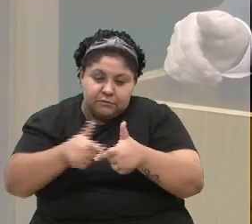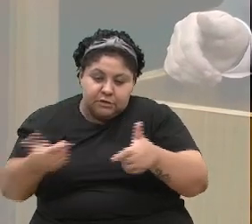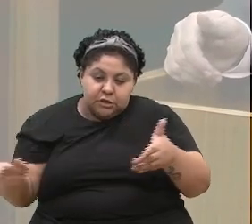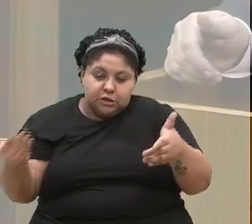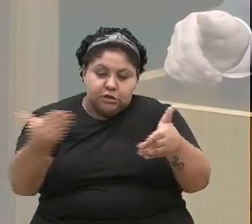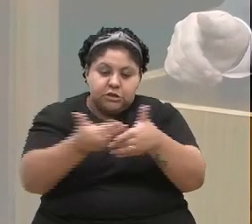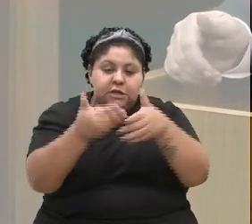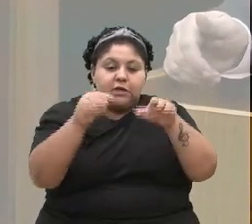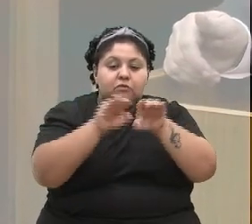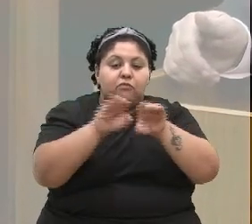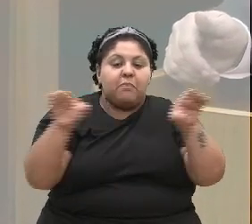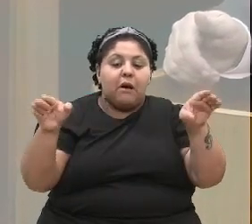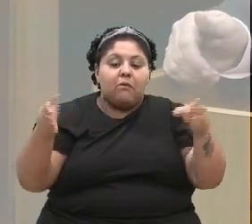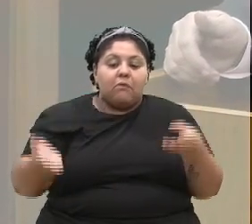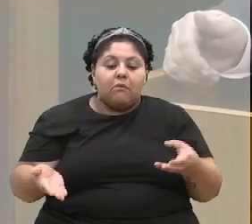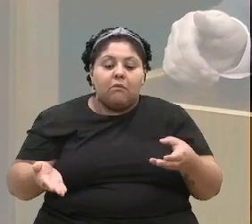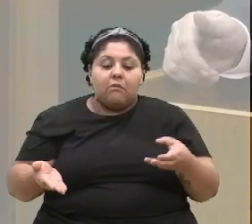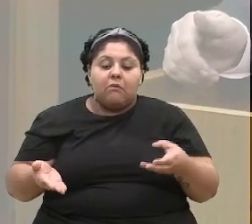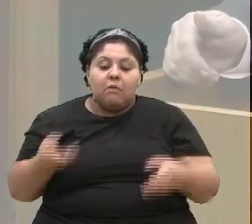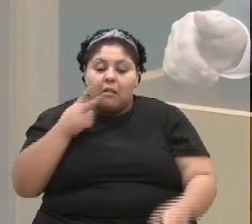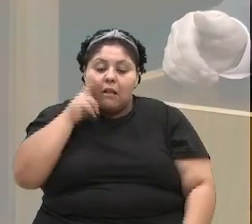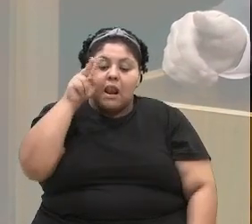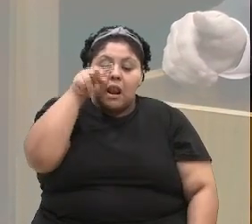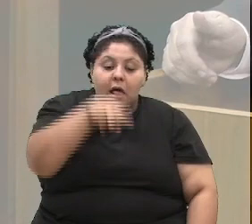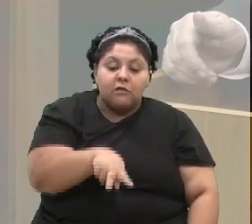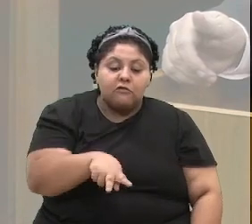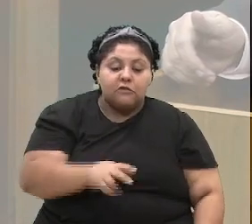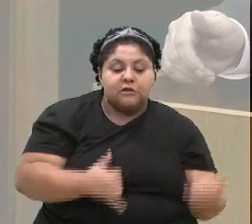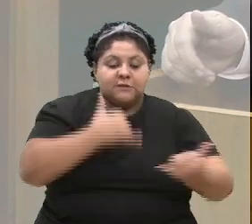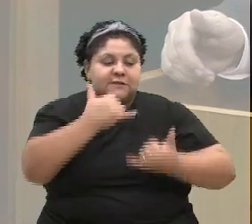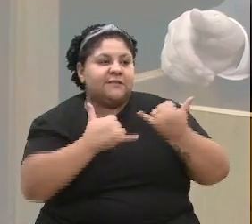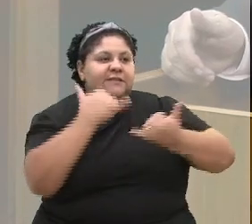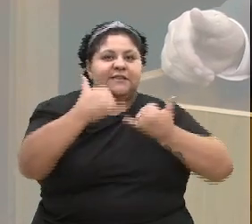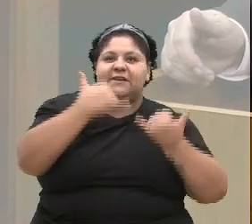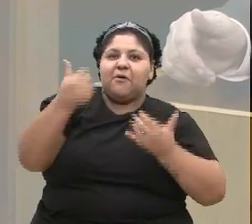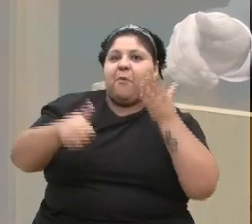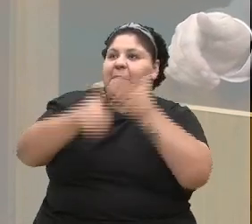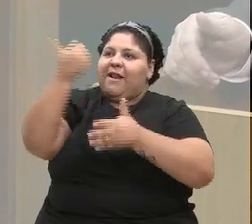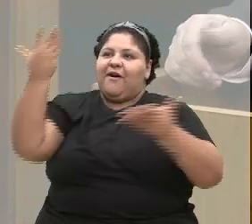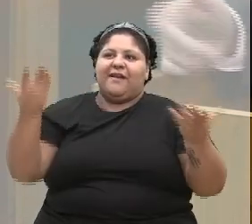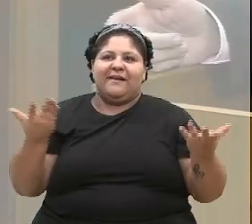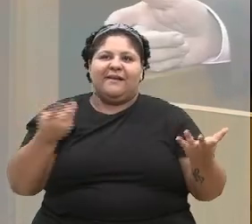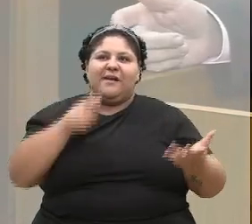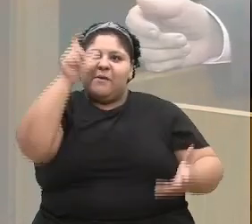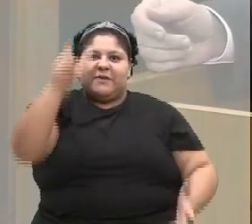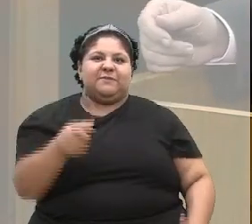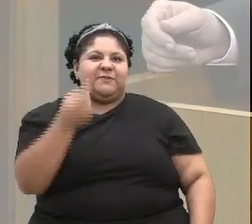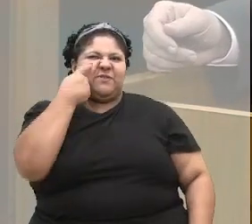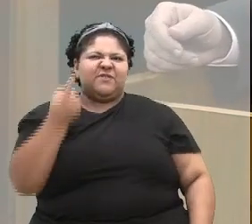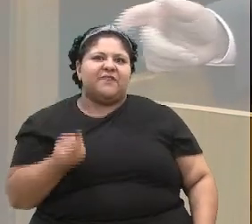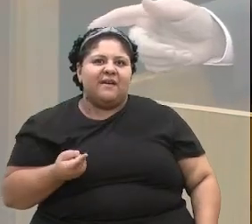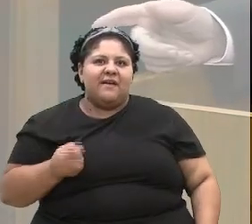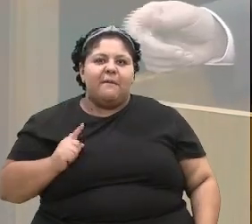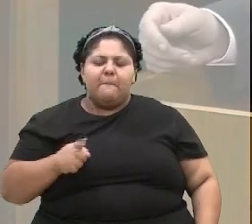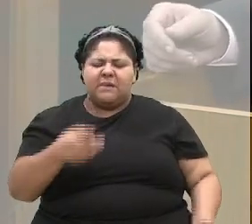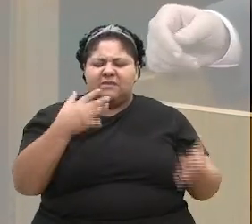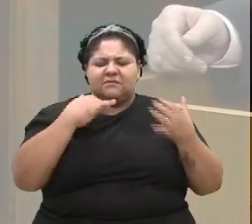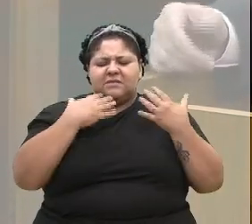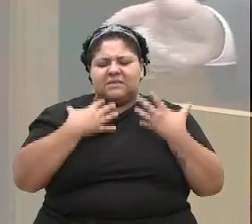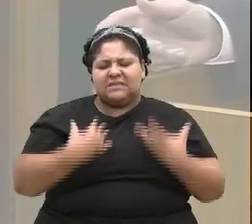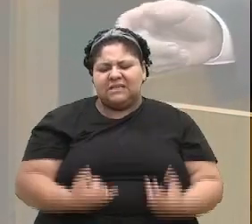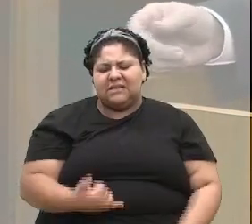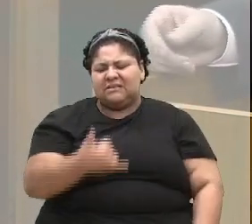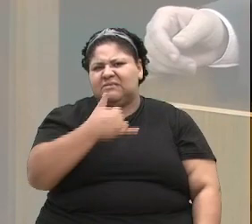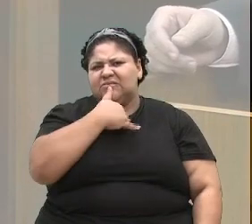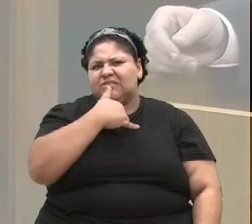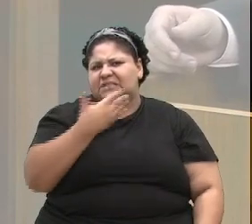palco, senhora presidente, e dá o melhor de si. Mesmo cansado, triste, seja